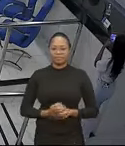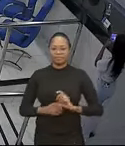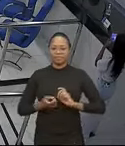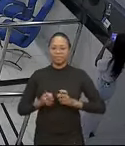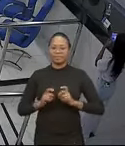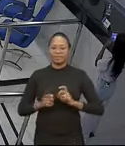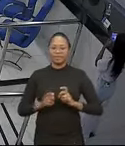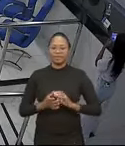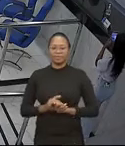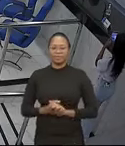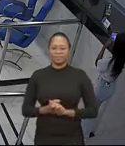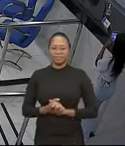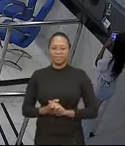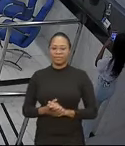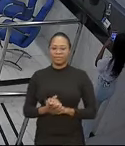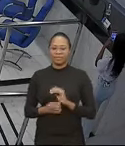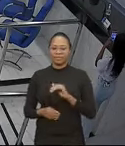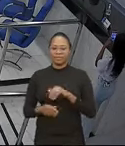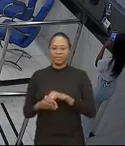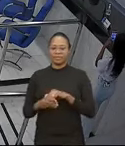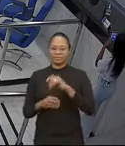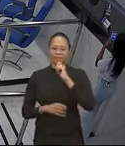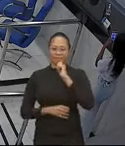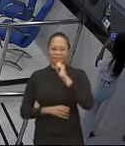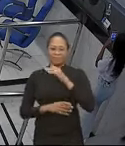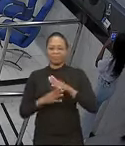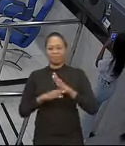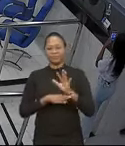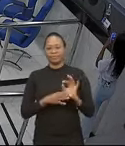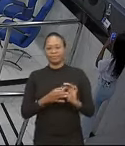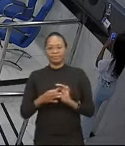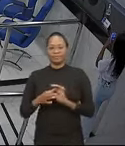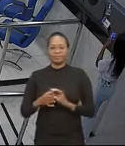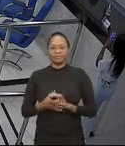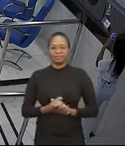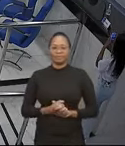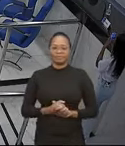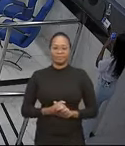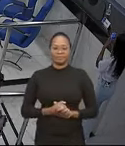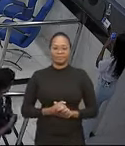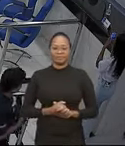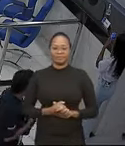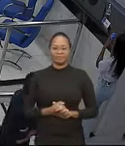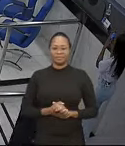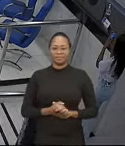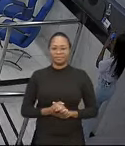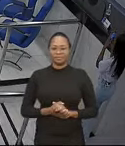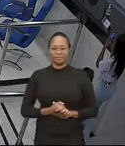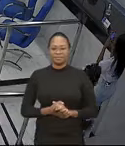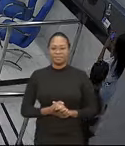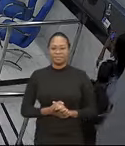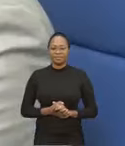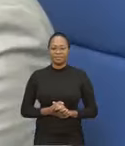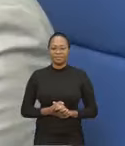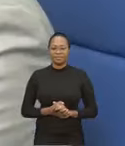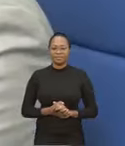em votação, em ordem permanece como está, aprovado por unanimidade. Próxima matéria, senhor. Indicação de